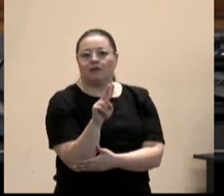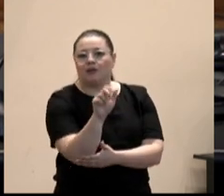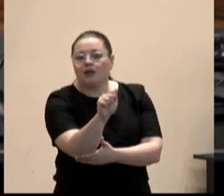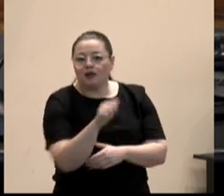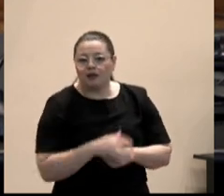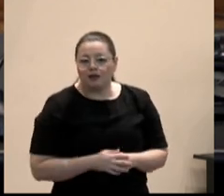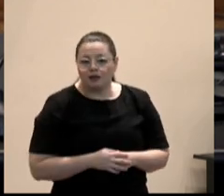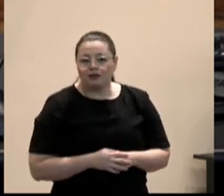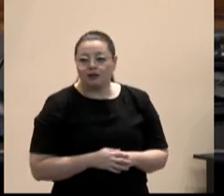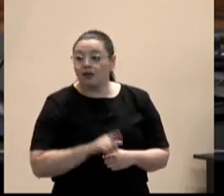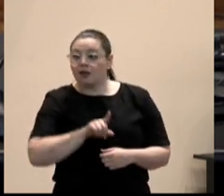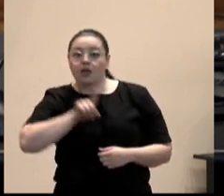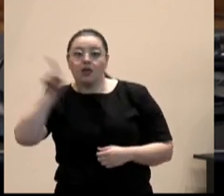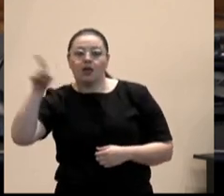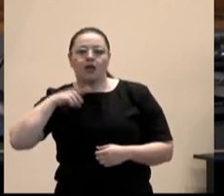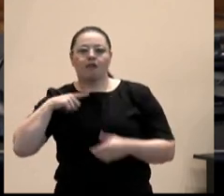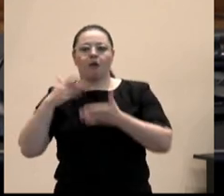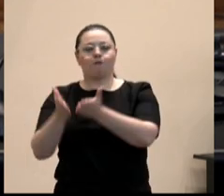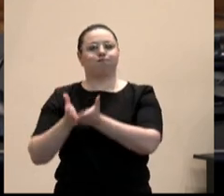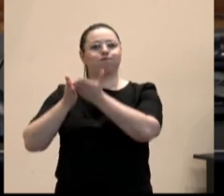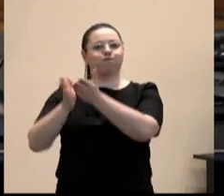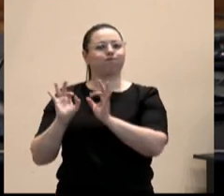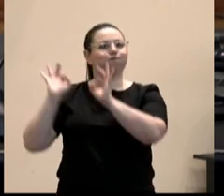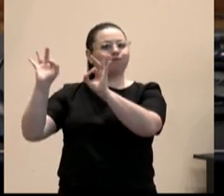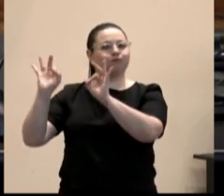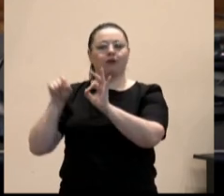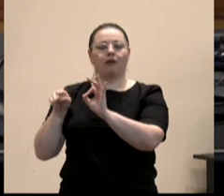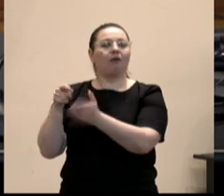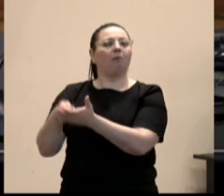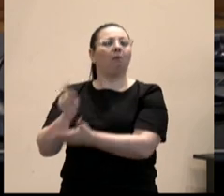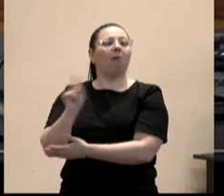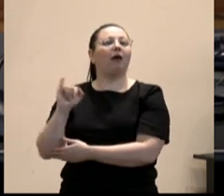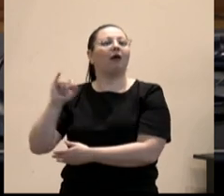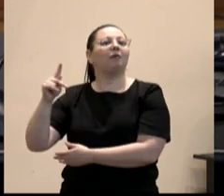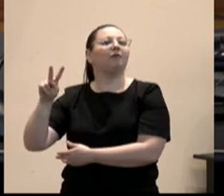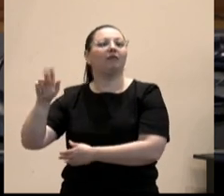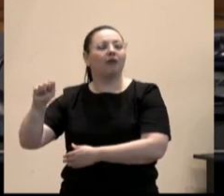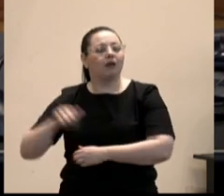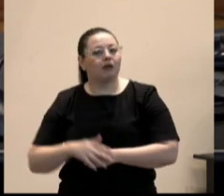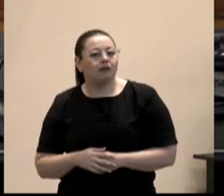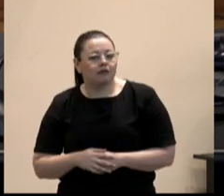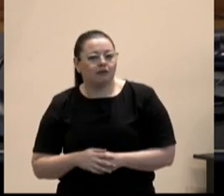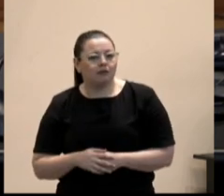lancha e helicóptero não paga IPVA. E quem tem?